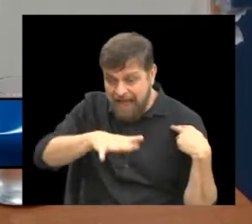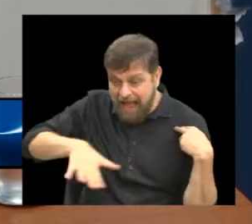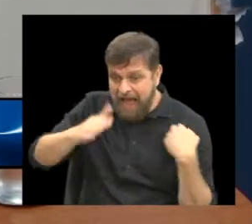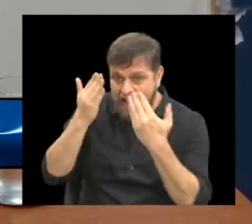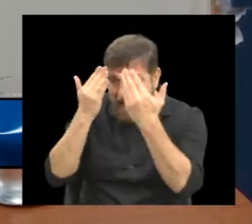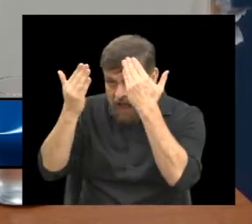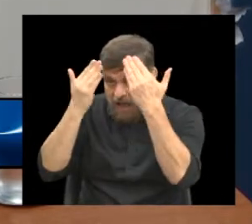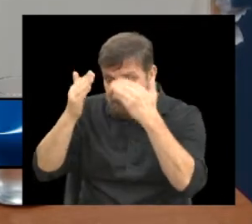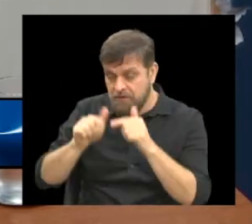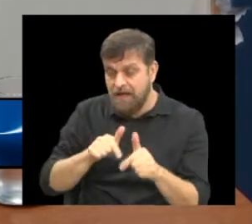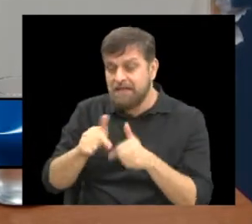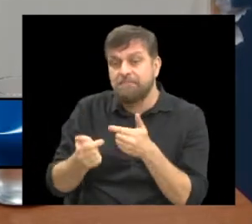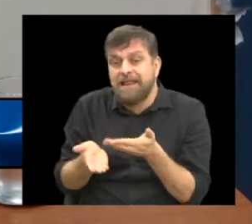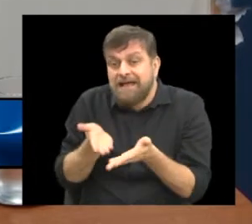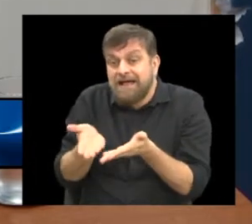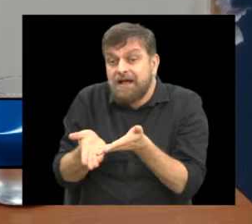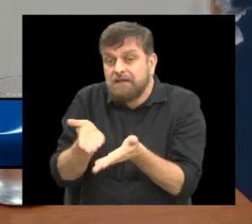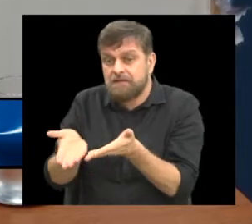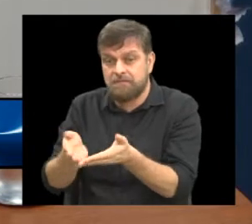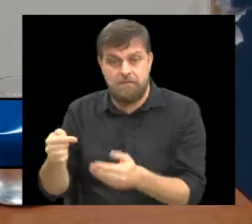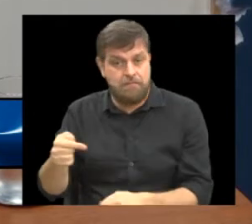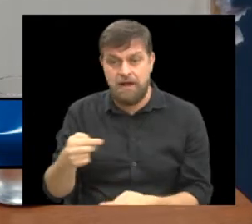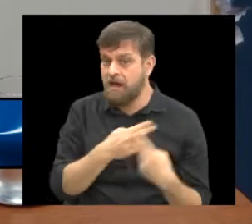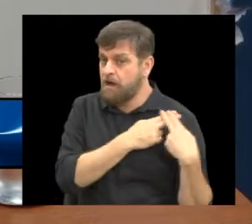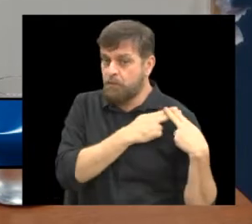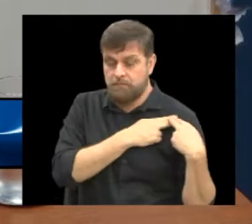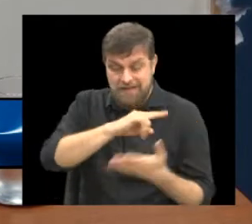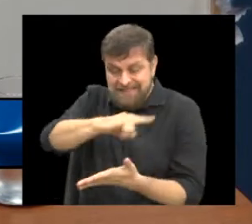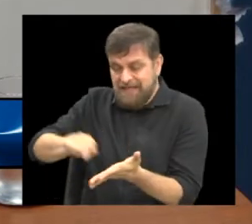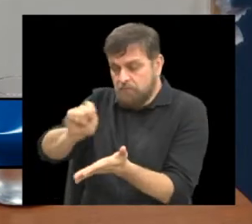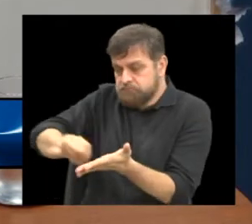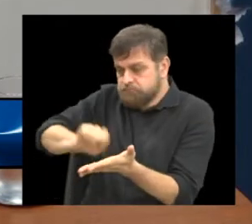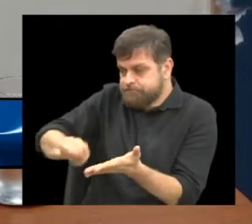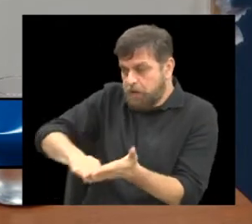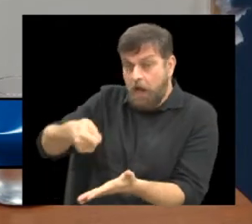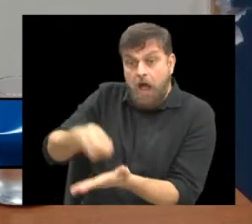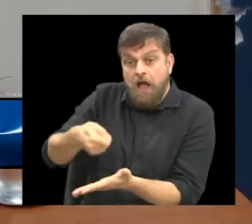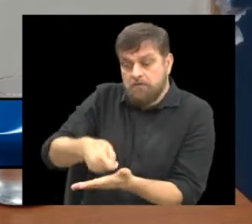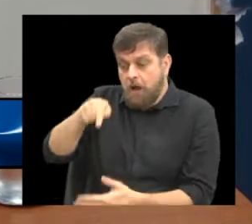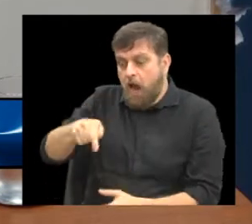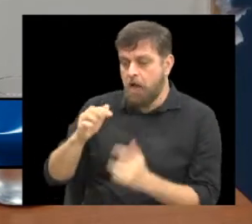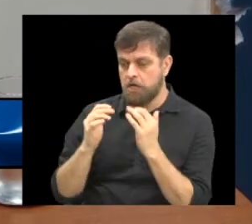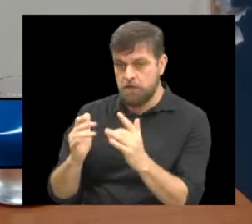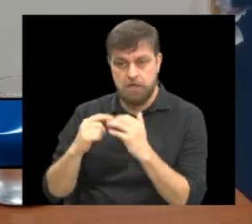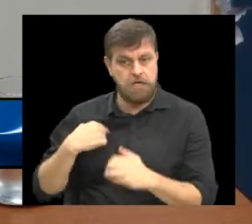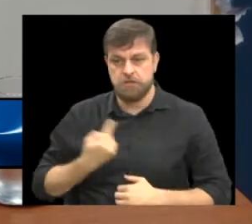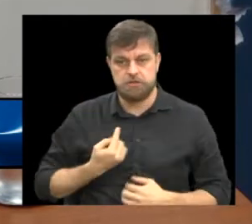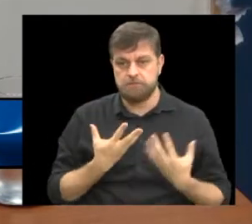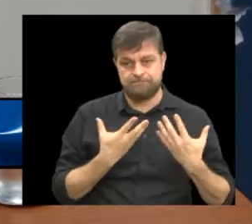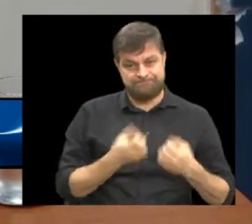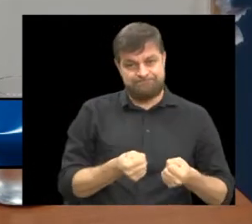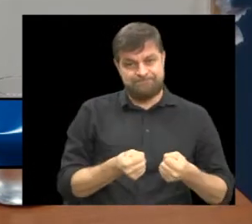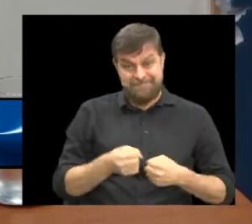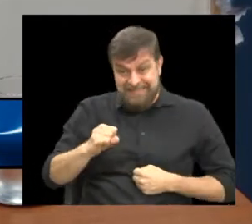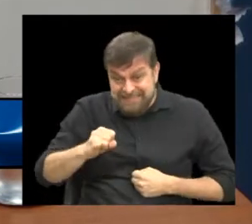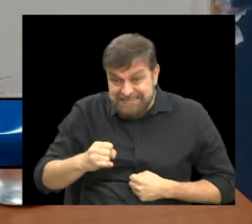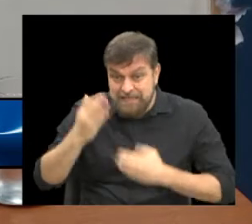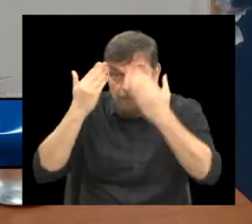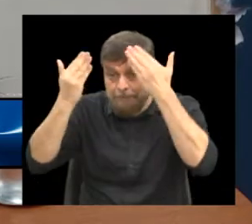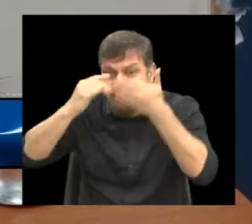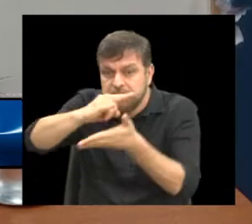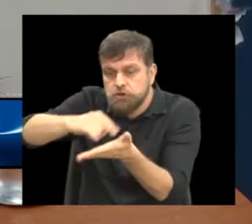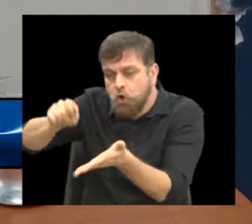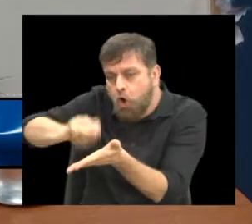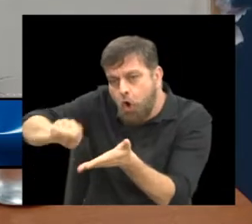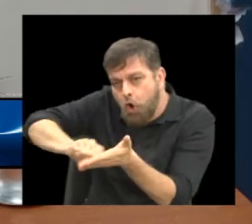faz parte, foi o que a Cris falou, mas ela não dá o laudo. Então, não aceita, né? A gente não aceita o laudo que foi